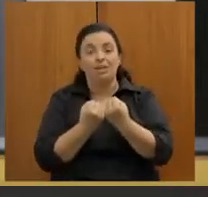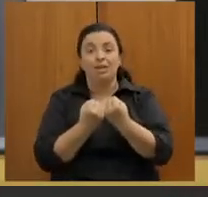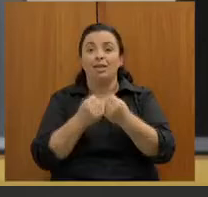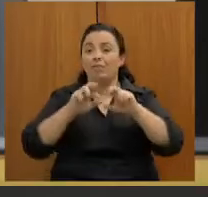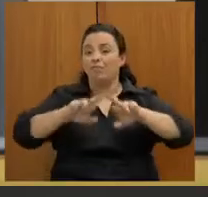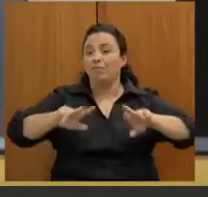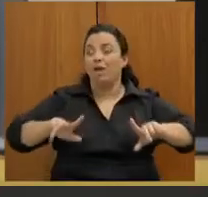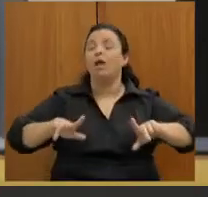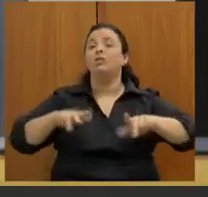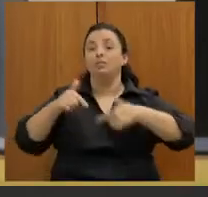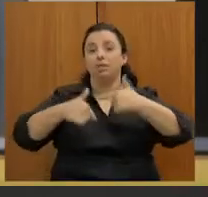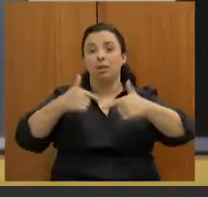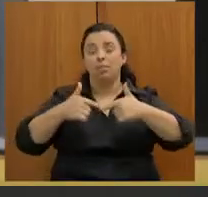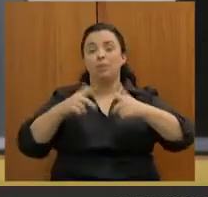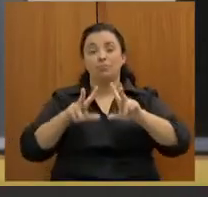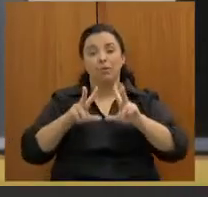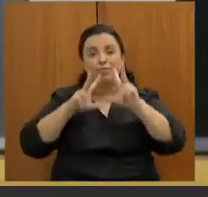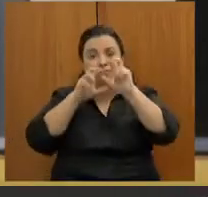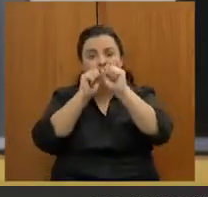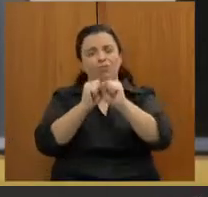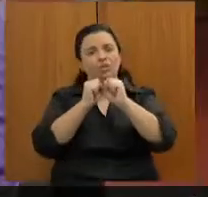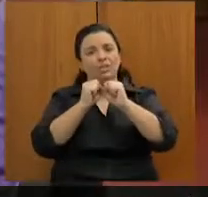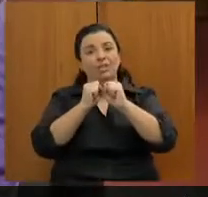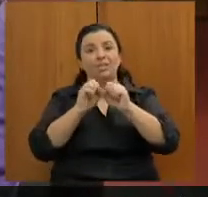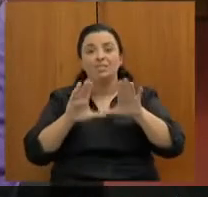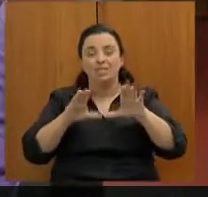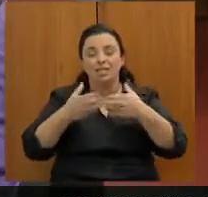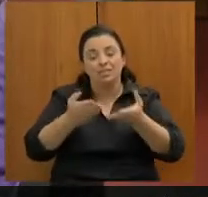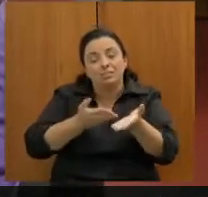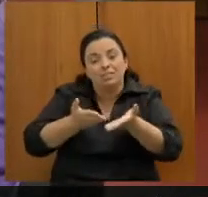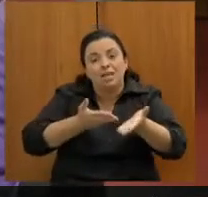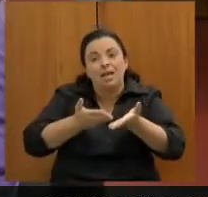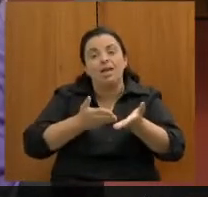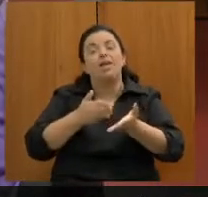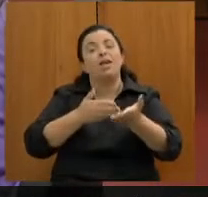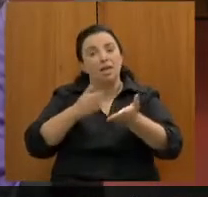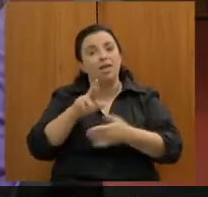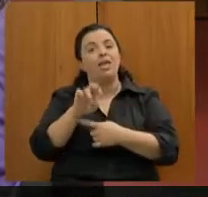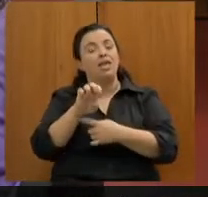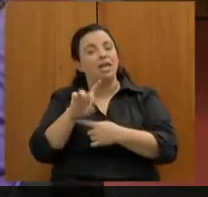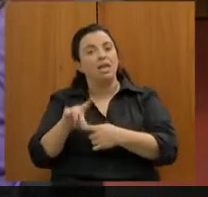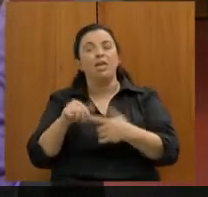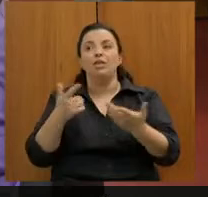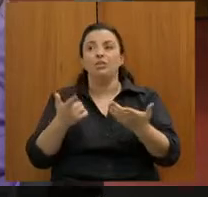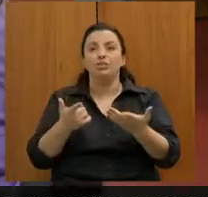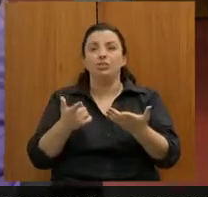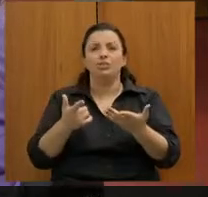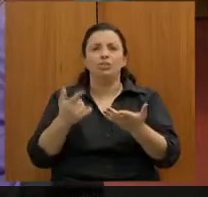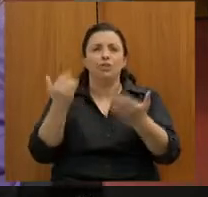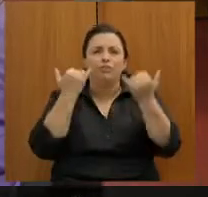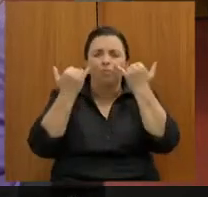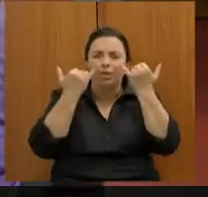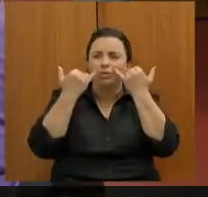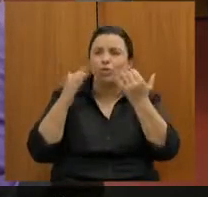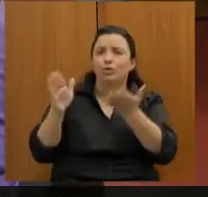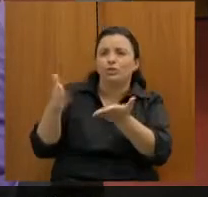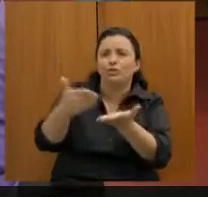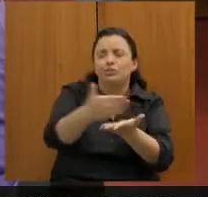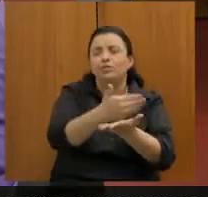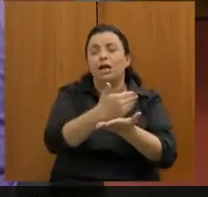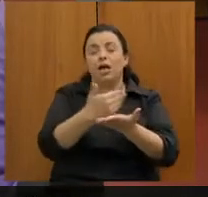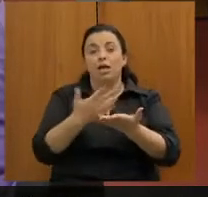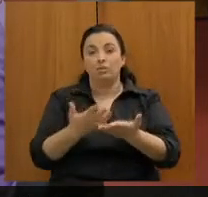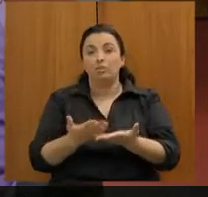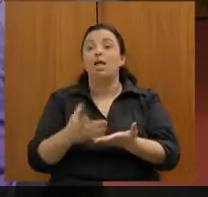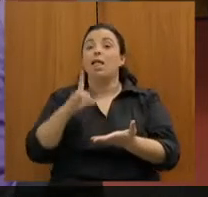trabalho de fortalecimento desta rede de prospecção de informações de dados tenha aqui na comissão em